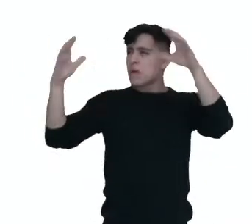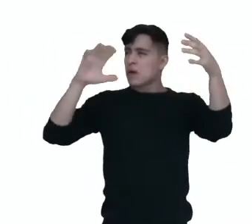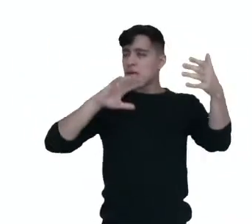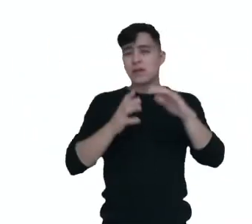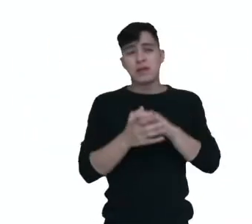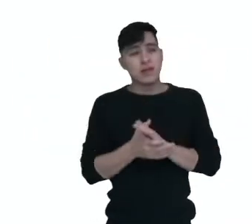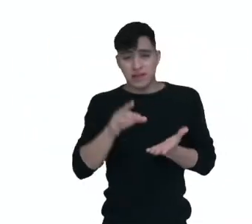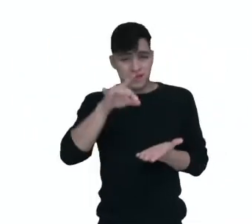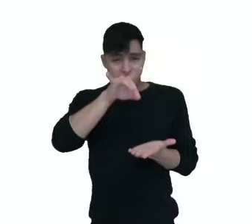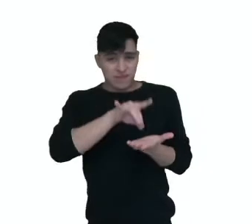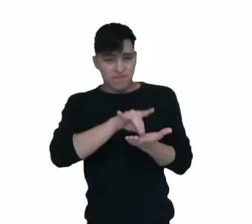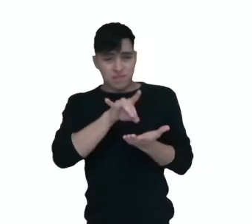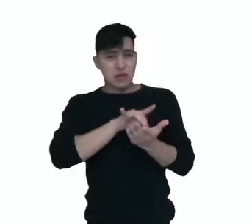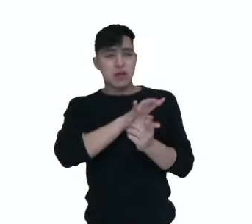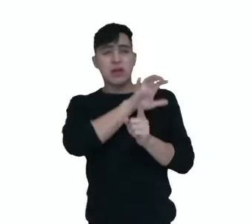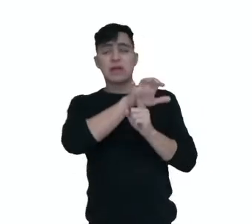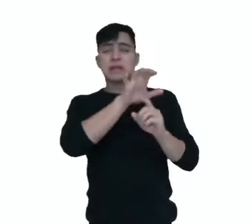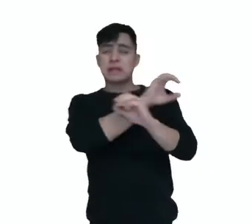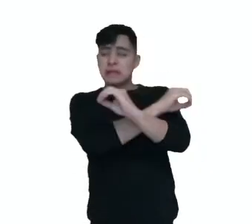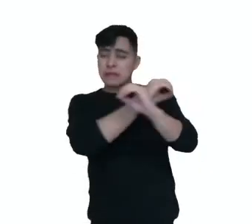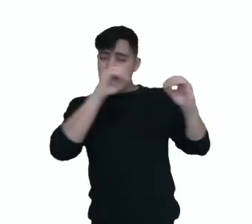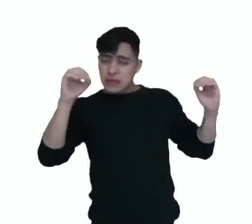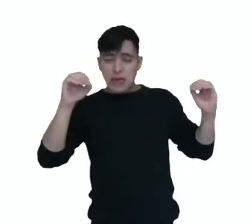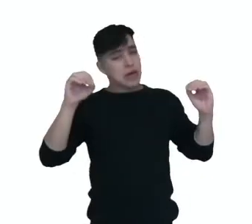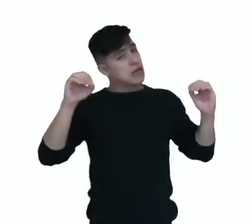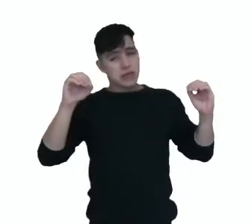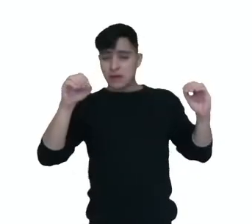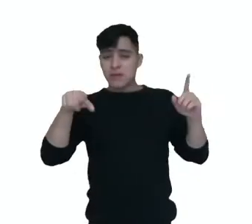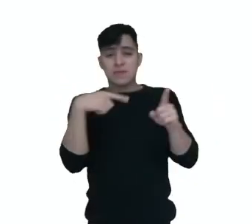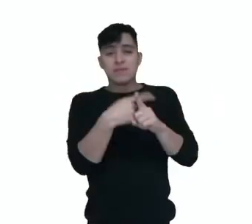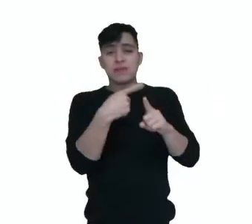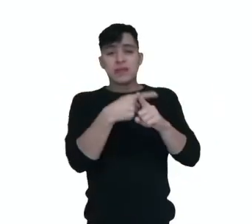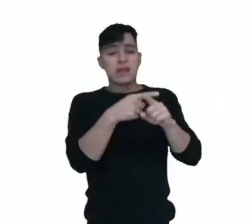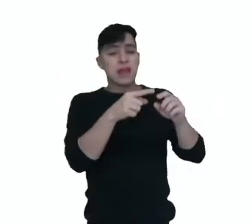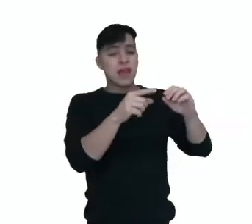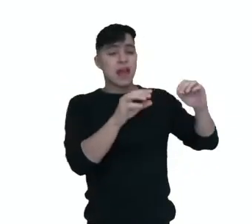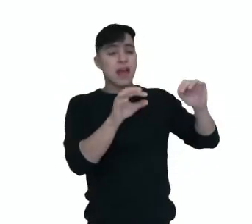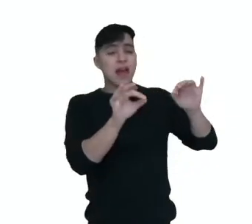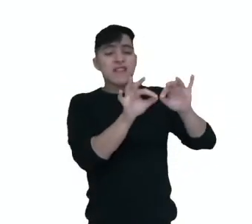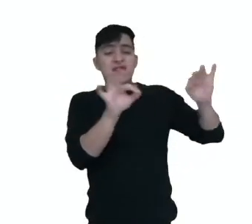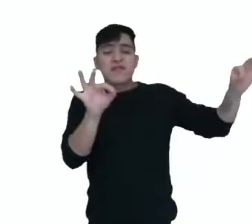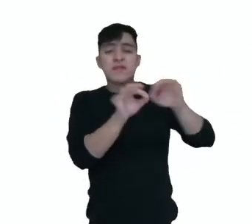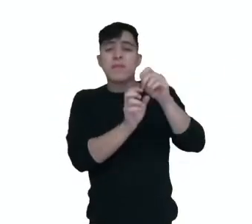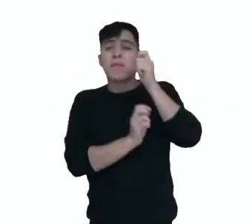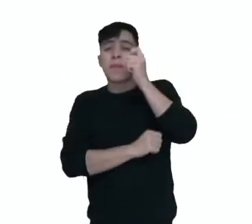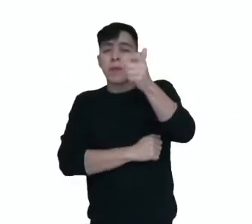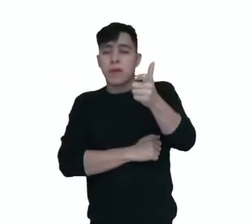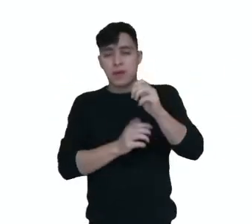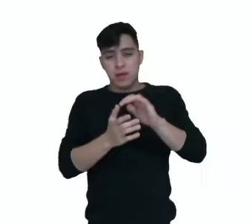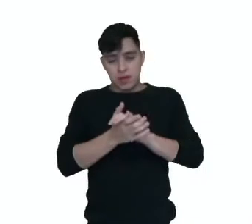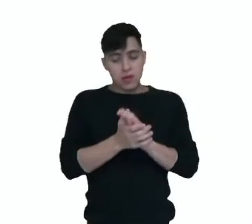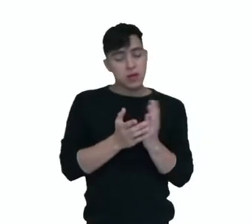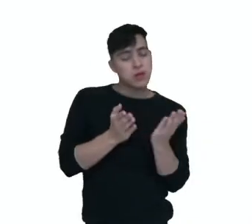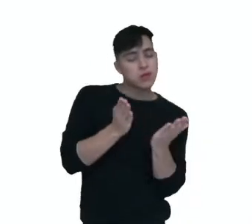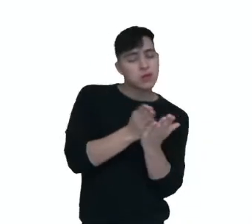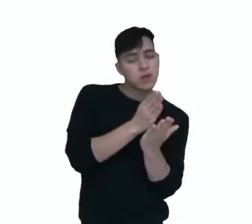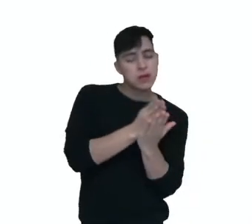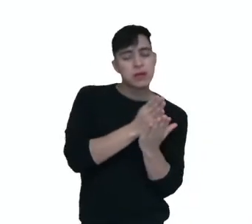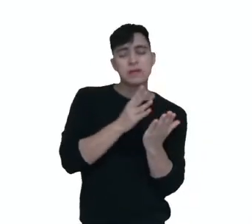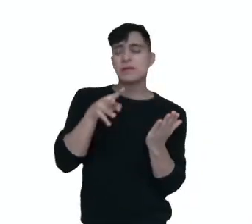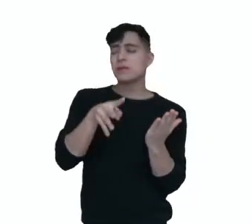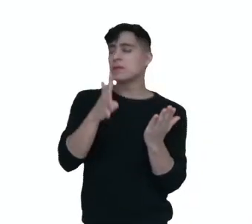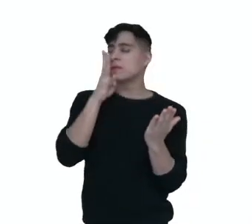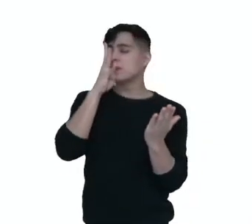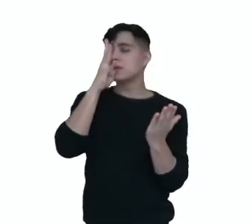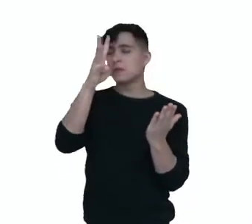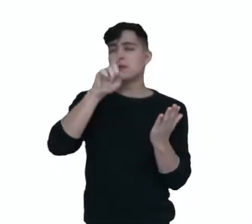nada influencia as estações do ano, pois as distâncias mudam muito pouco. É importante salientar que os desenhos dos livros exageram a excentricidade